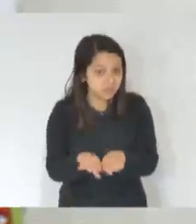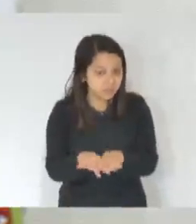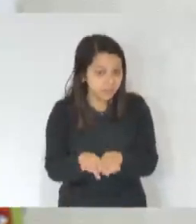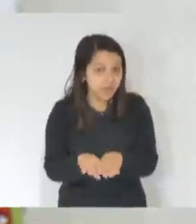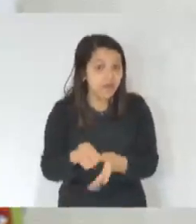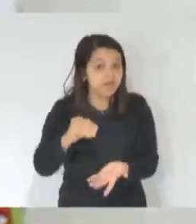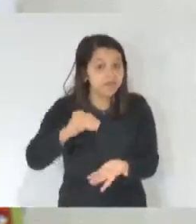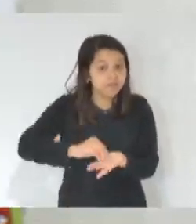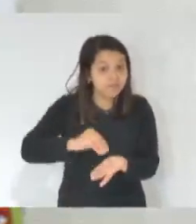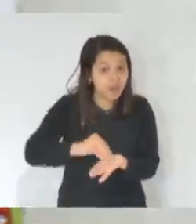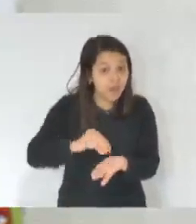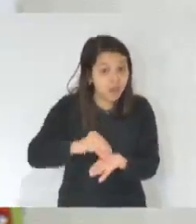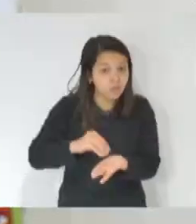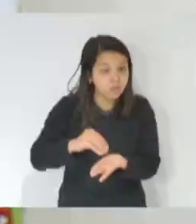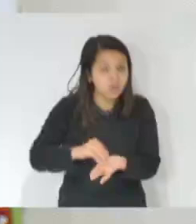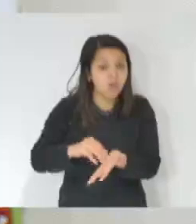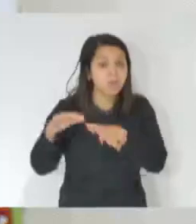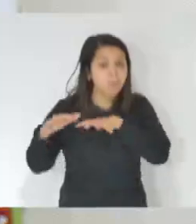falta de mobilização